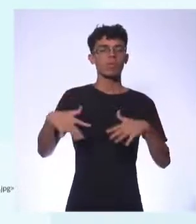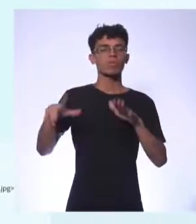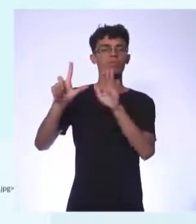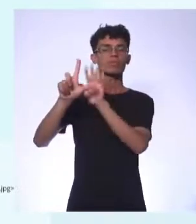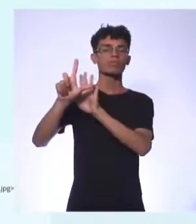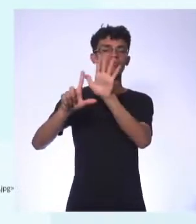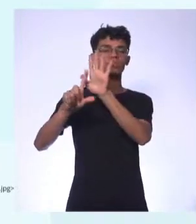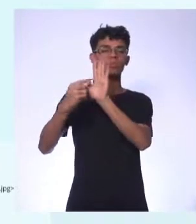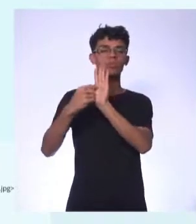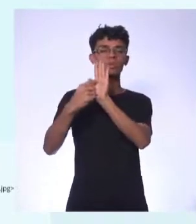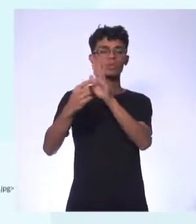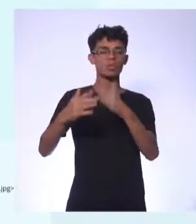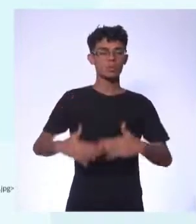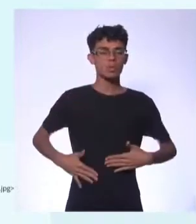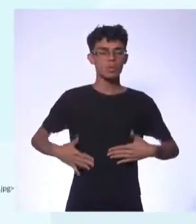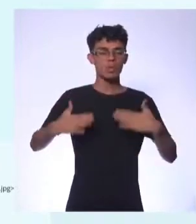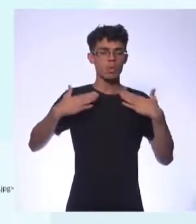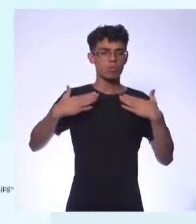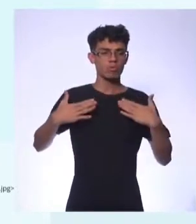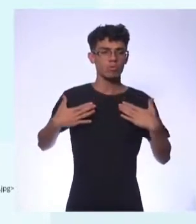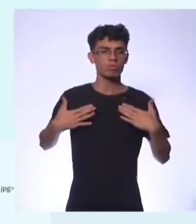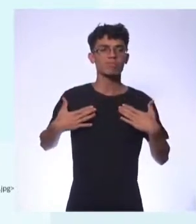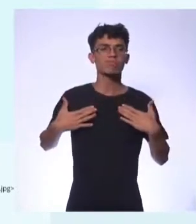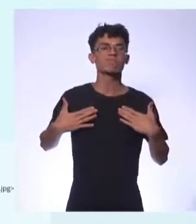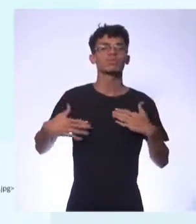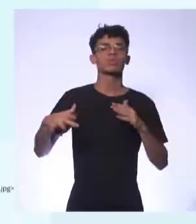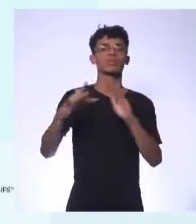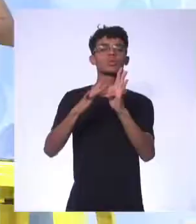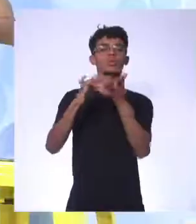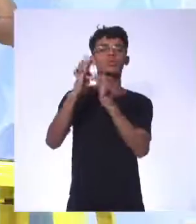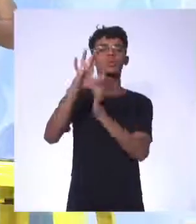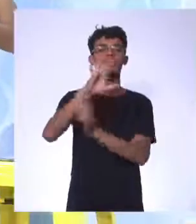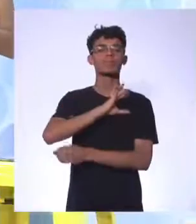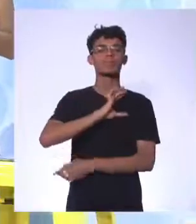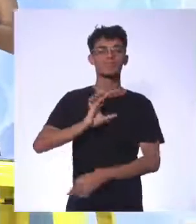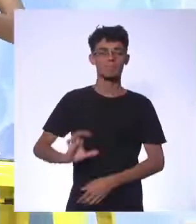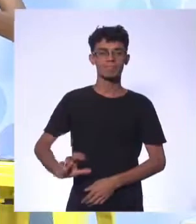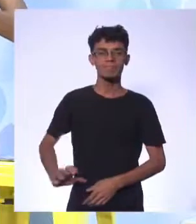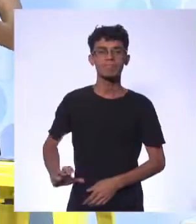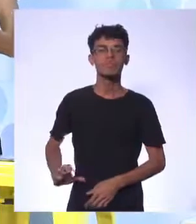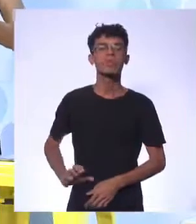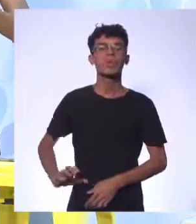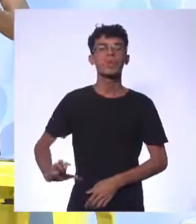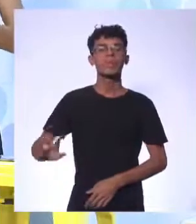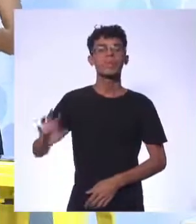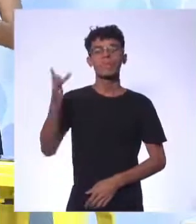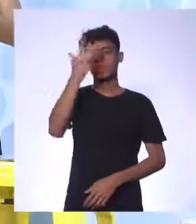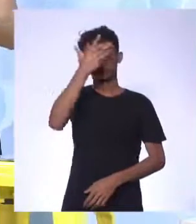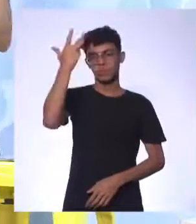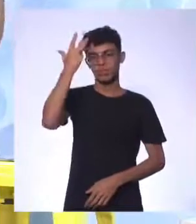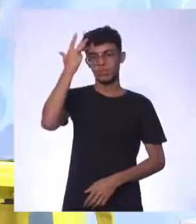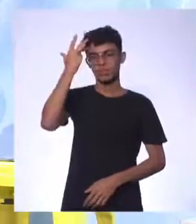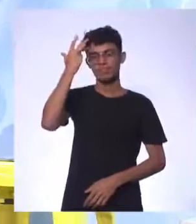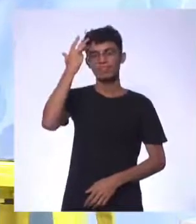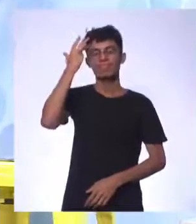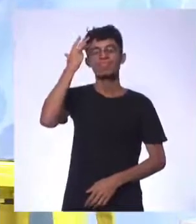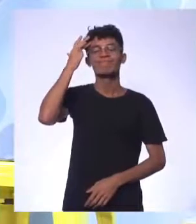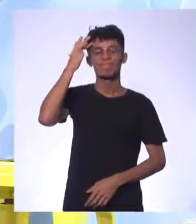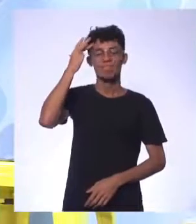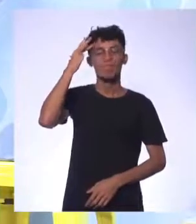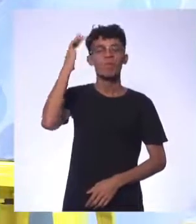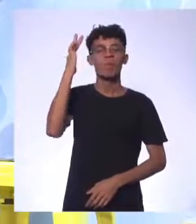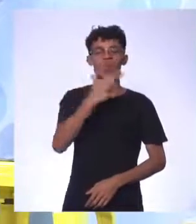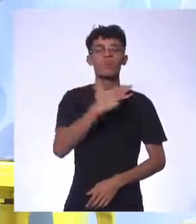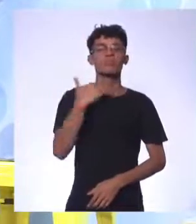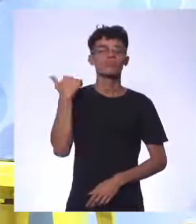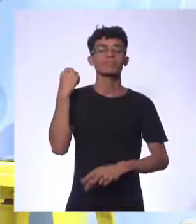aí o corpo esquartejado com o Cristo ao lado, para criar aquela ideia de pessoa que se sacrificou